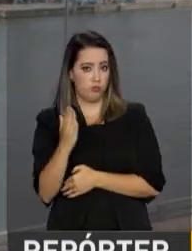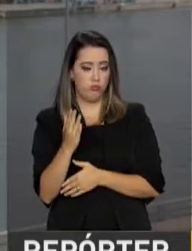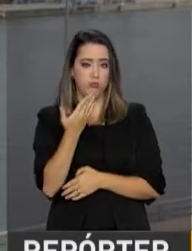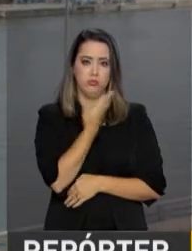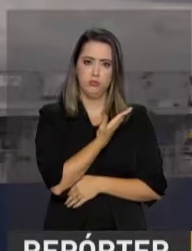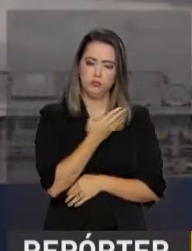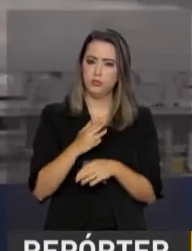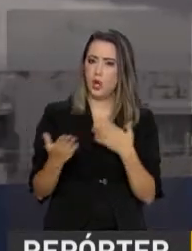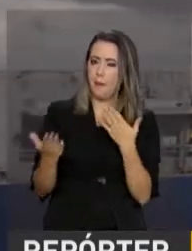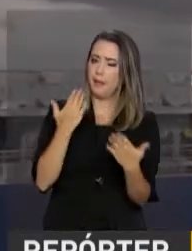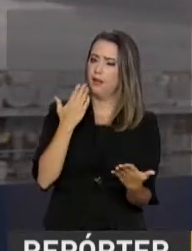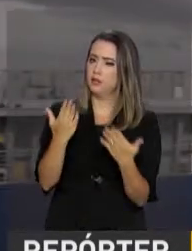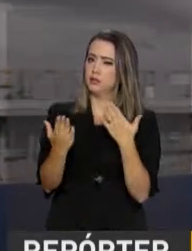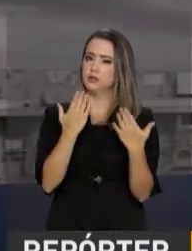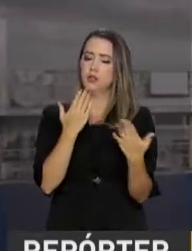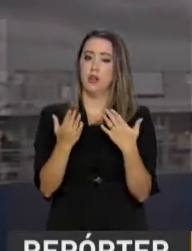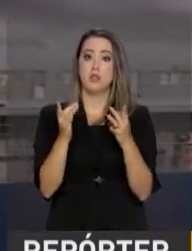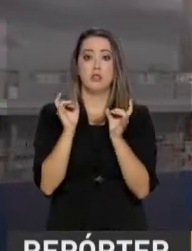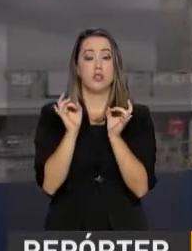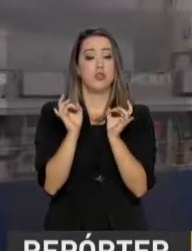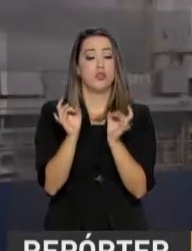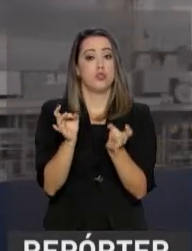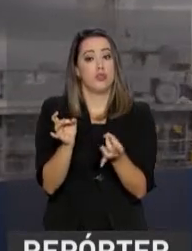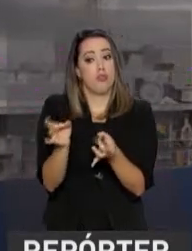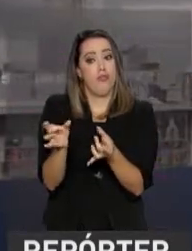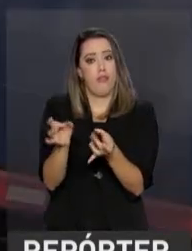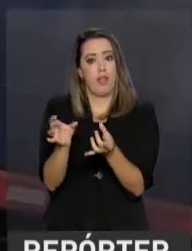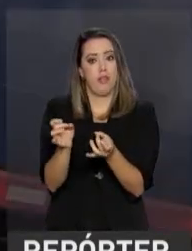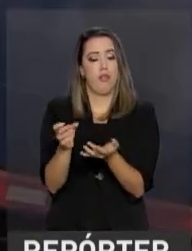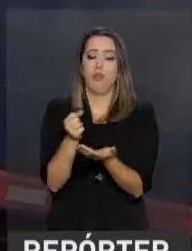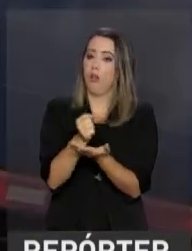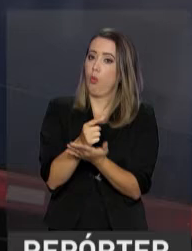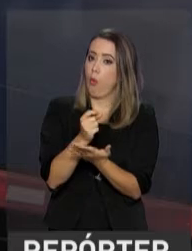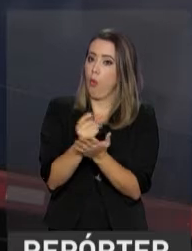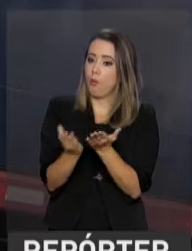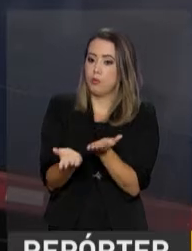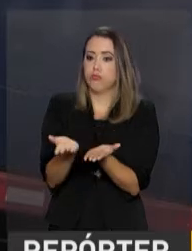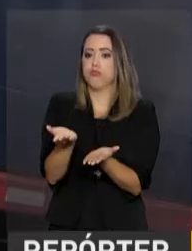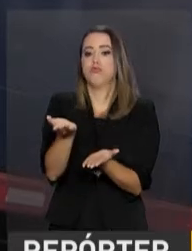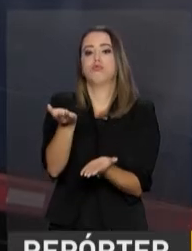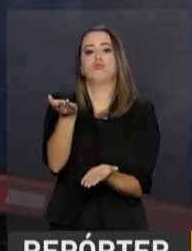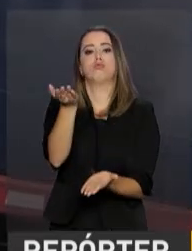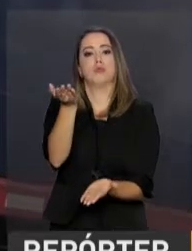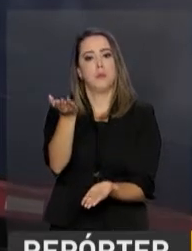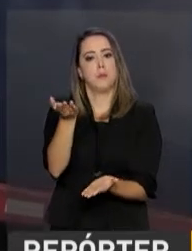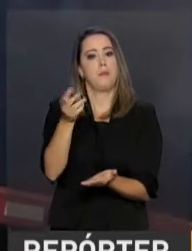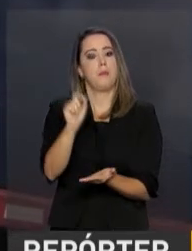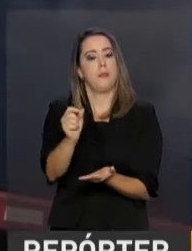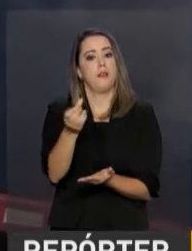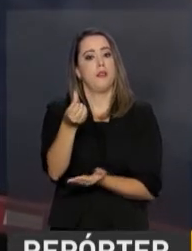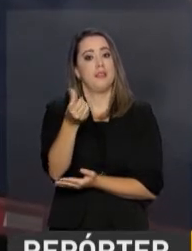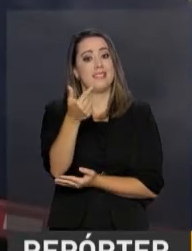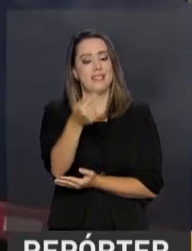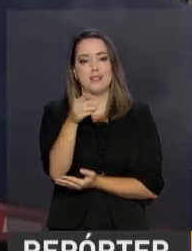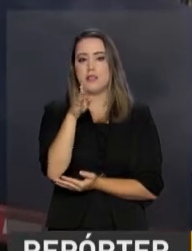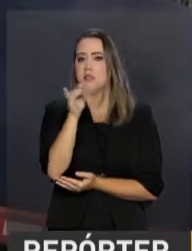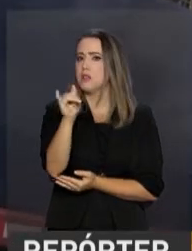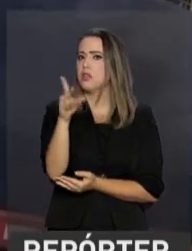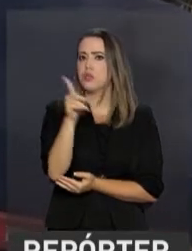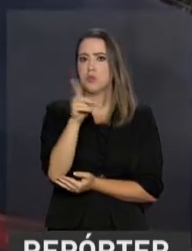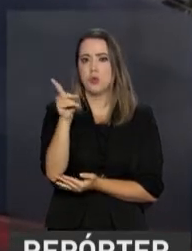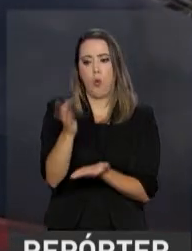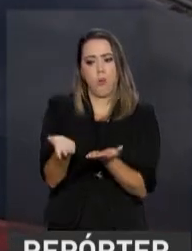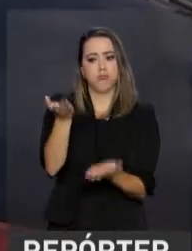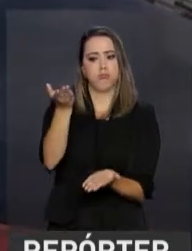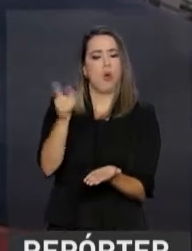brasileira teve superávit recorde em 2017 o brasil exportou us 67 bilhões de dólares a mais do que